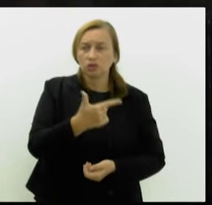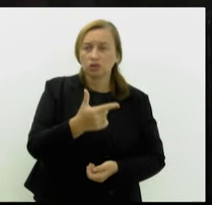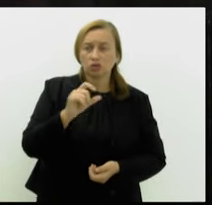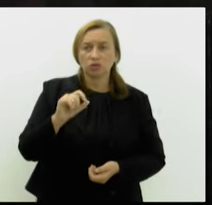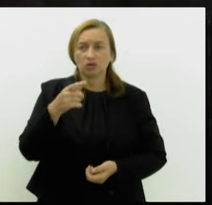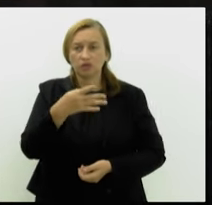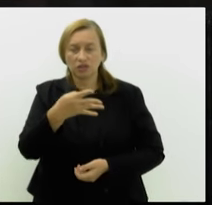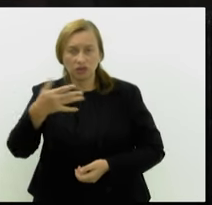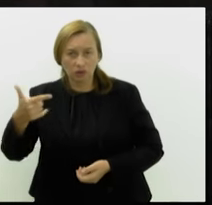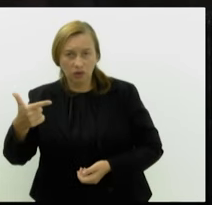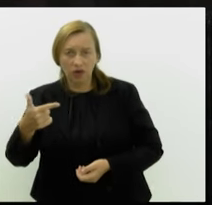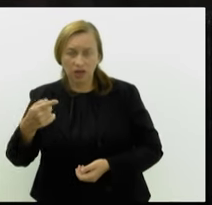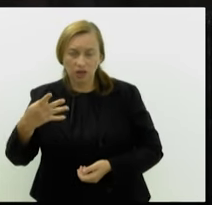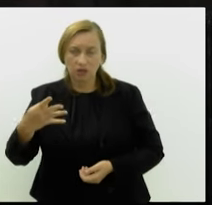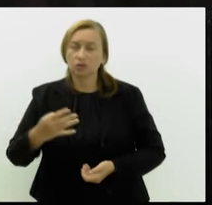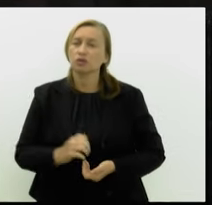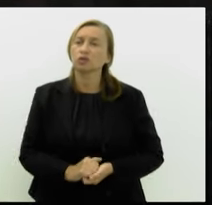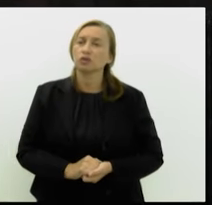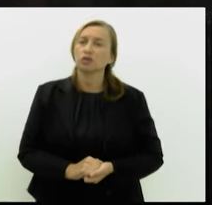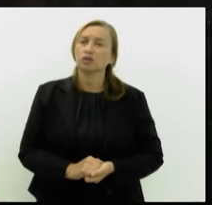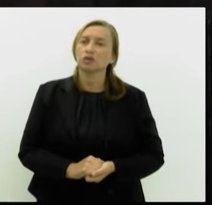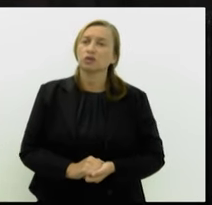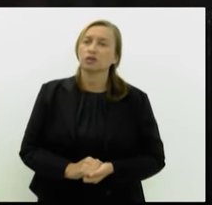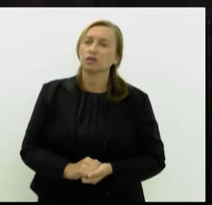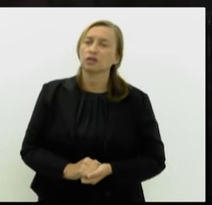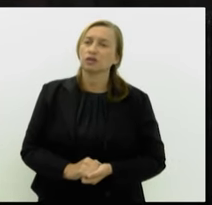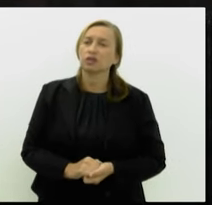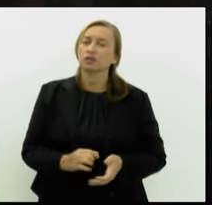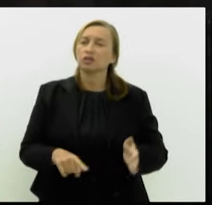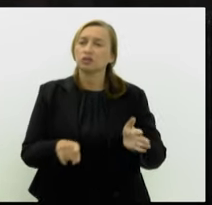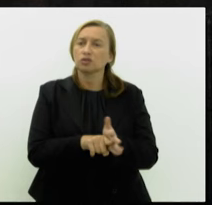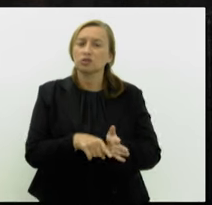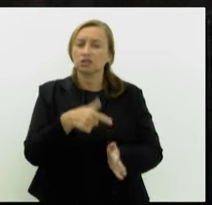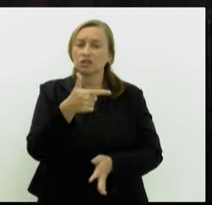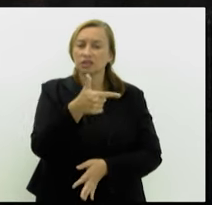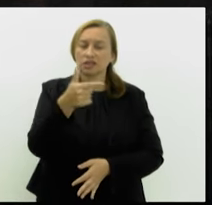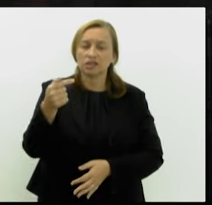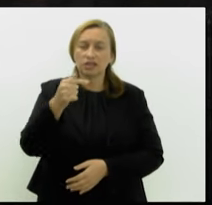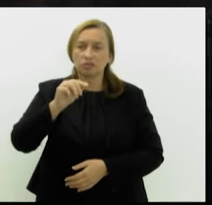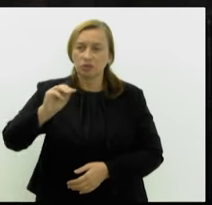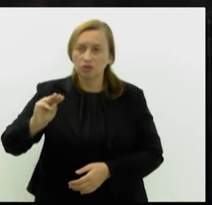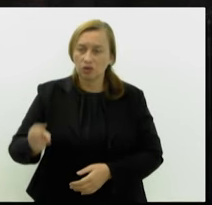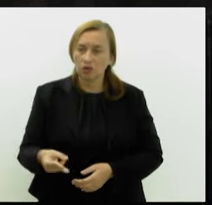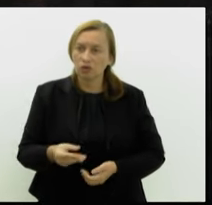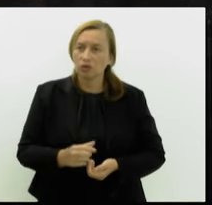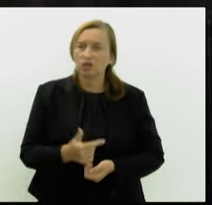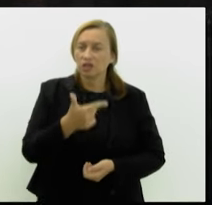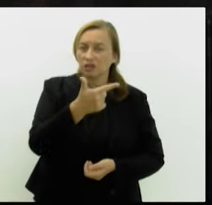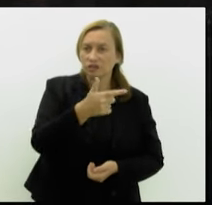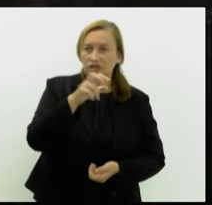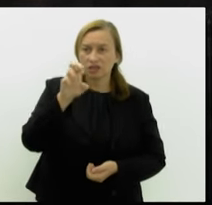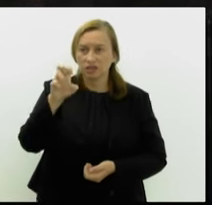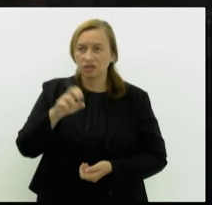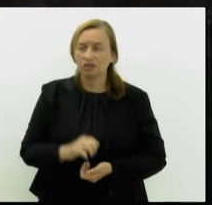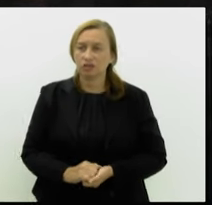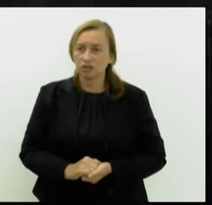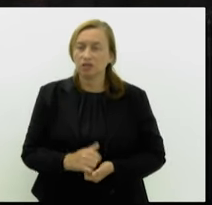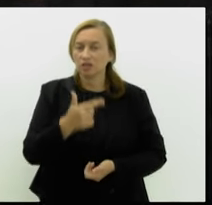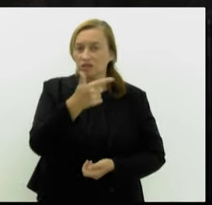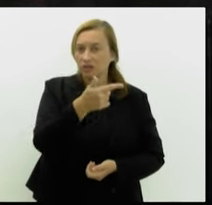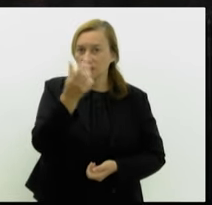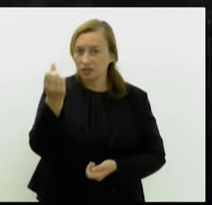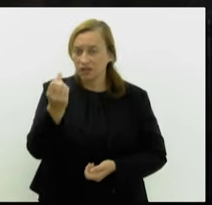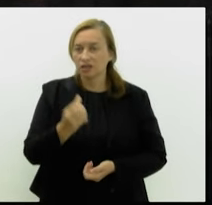essa isenção representa 17 milhões. Em 25 e